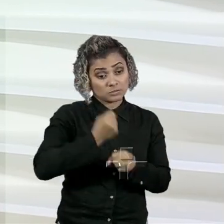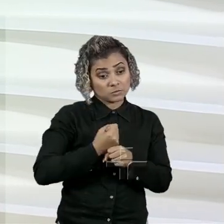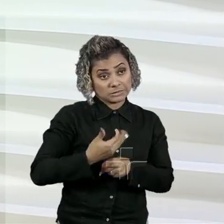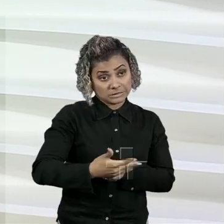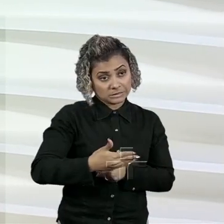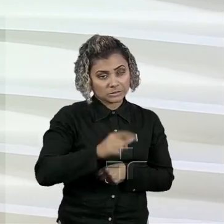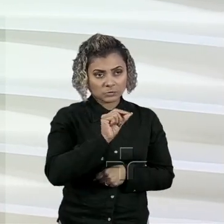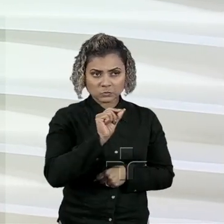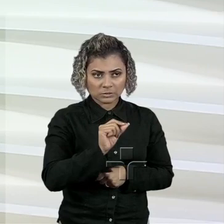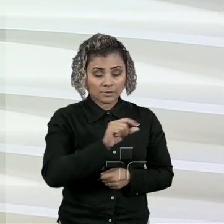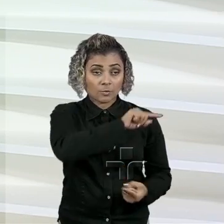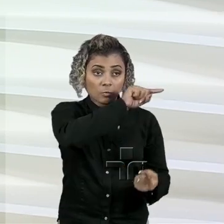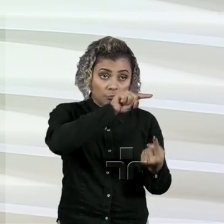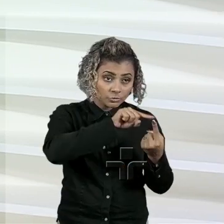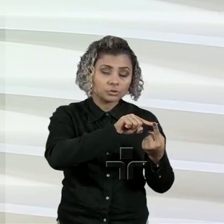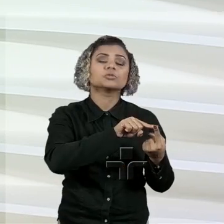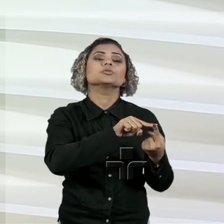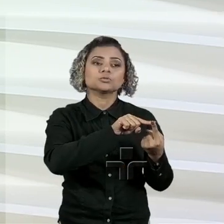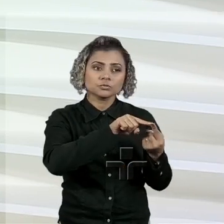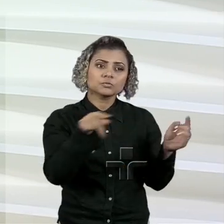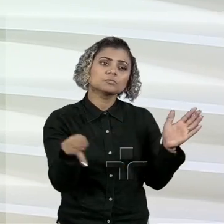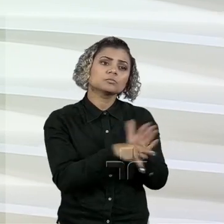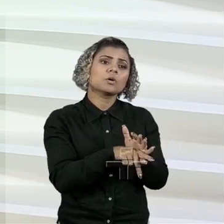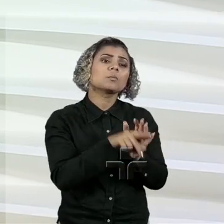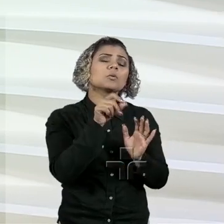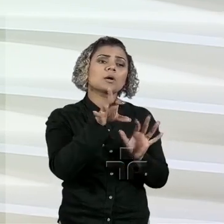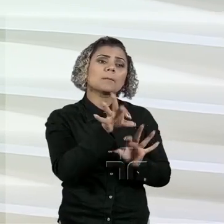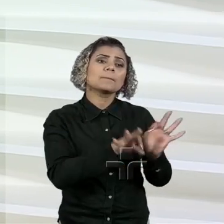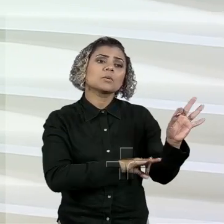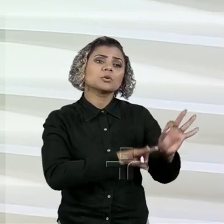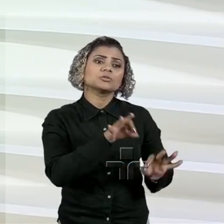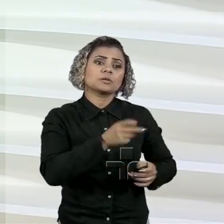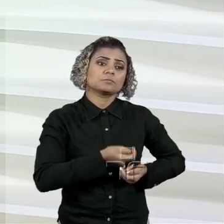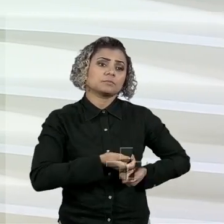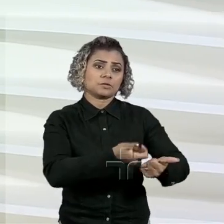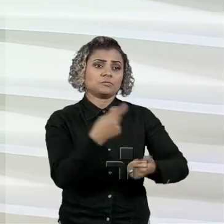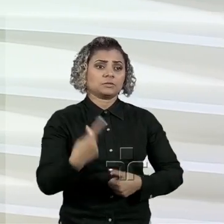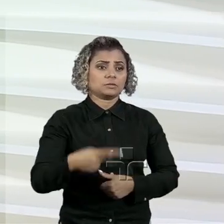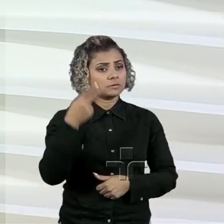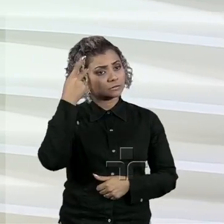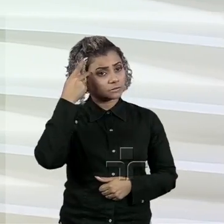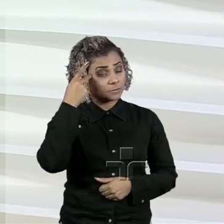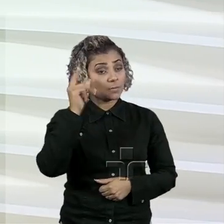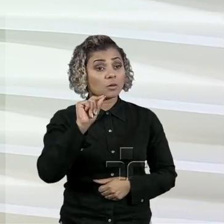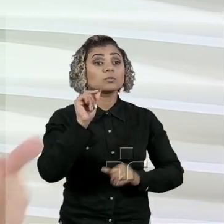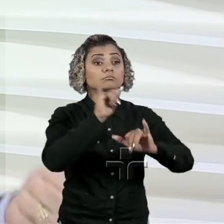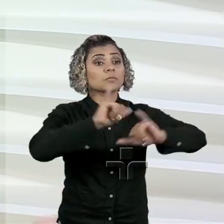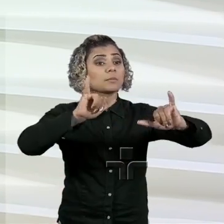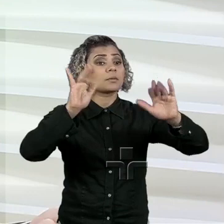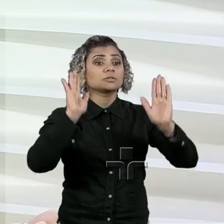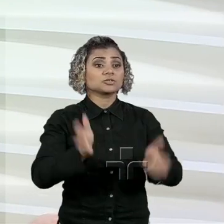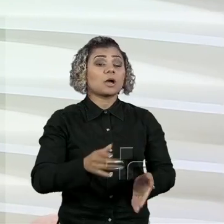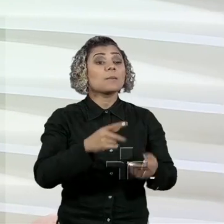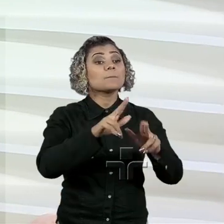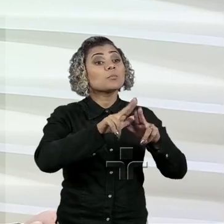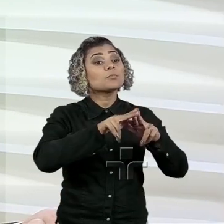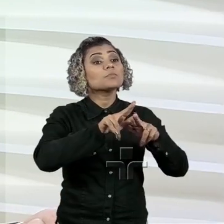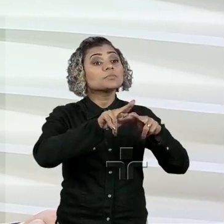As metas definitivas do plano de bônus do Estado de São Paulo foram publicadas após a